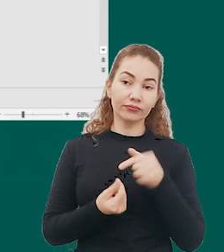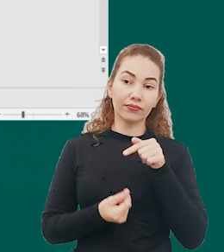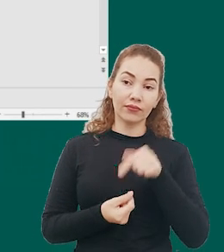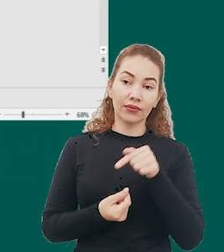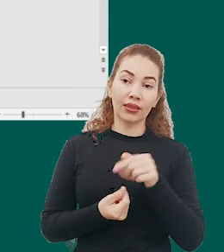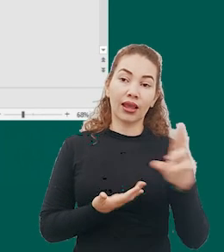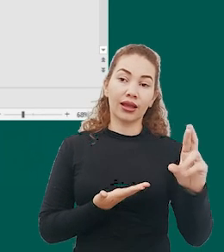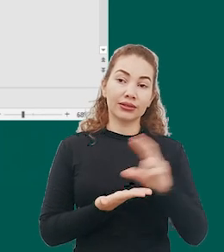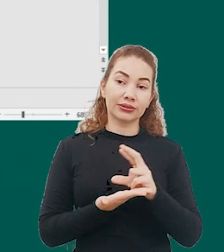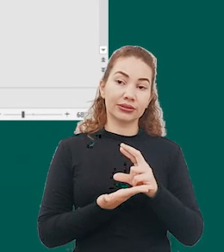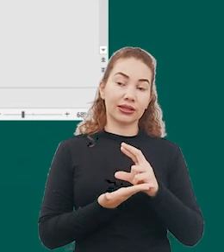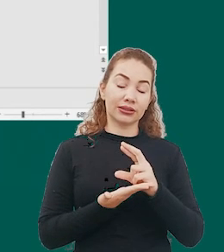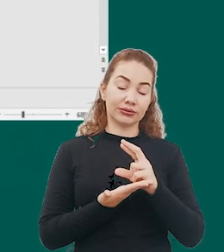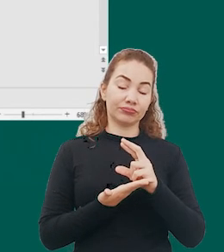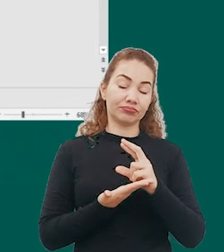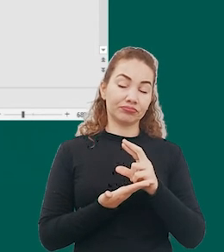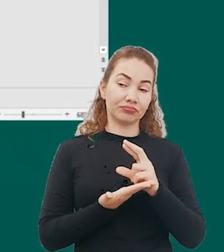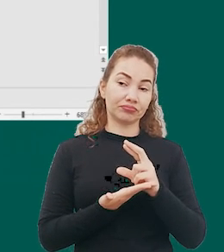essa receita aqui de cima,